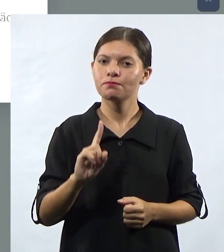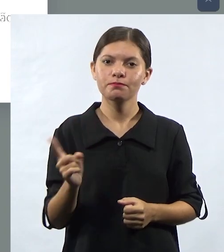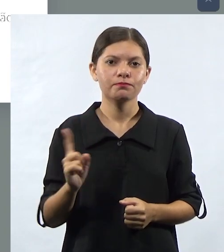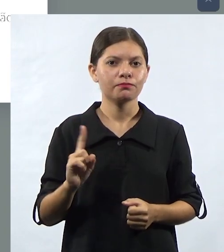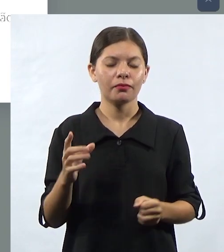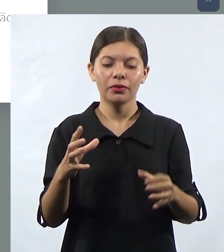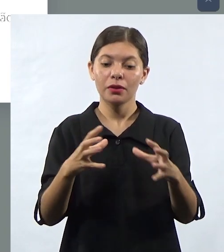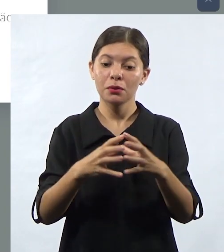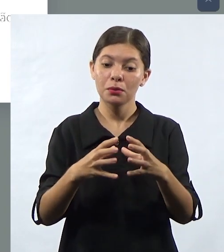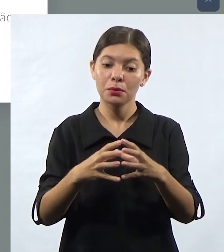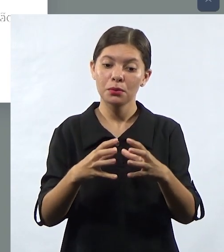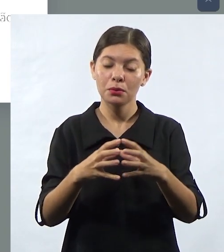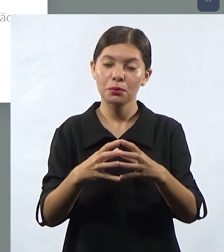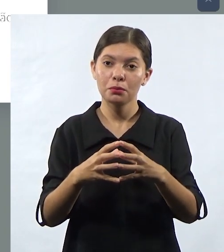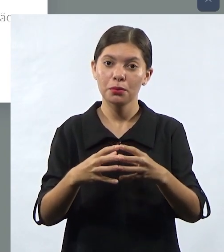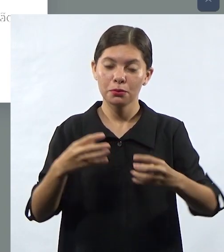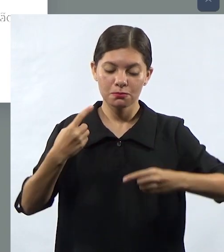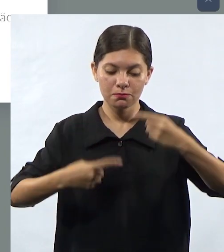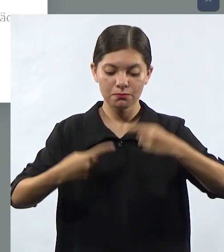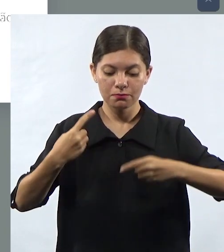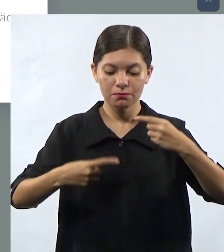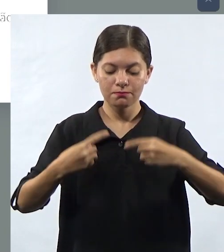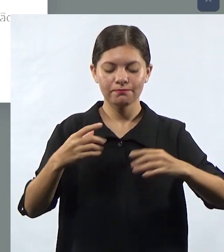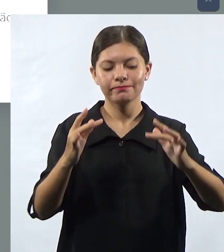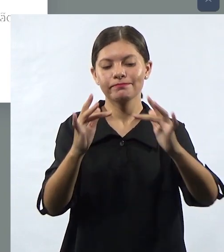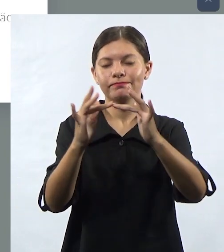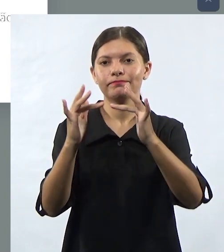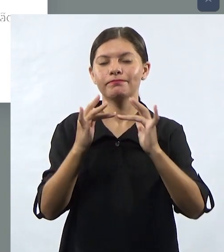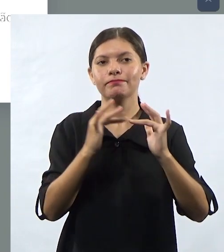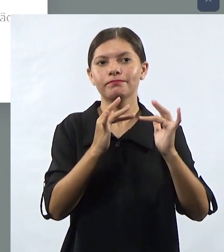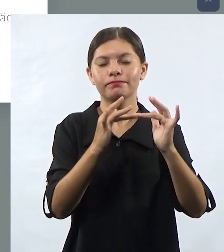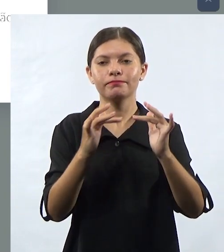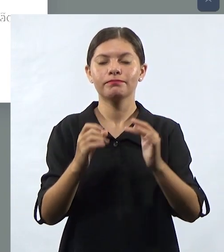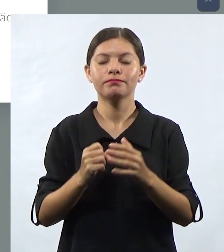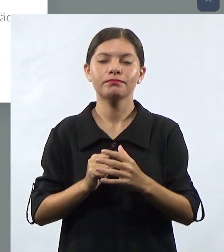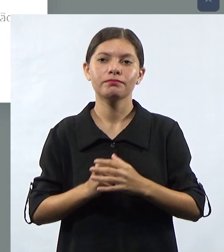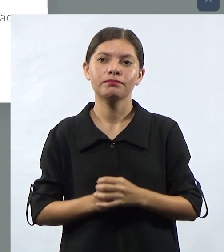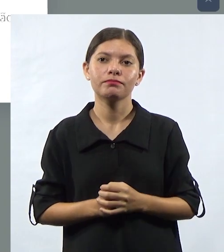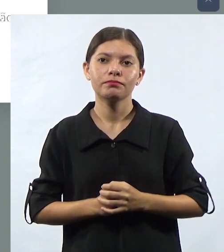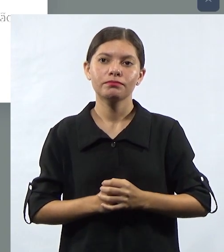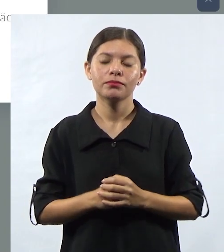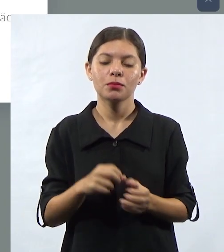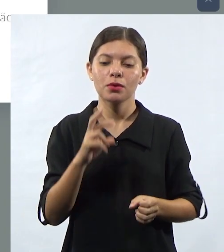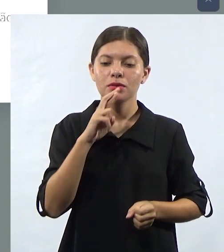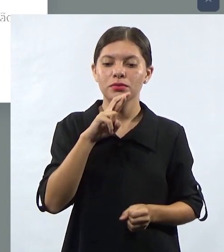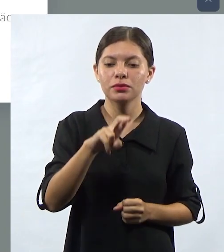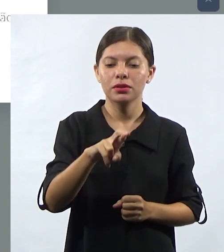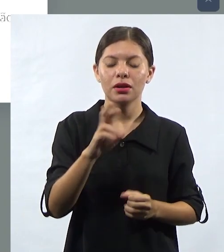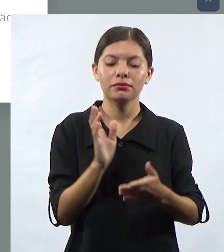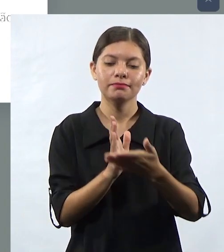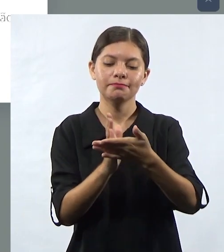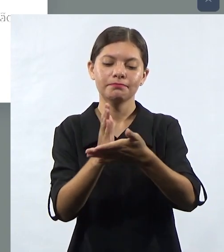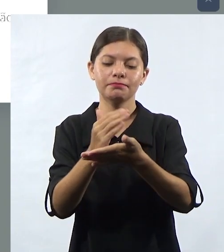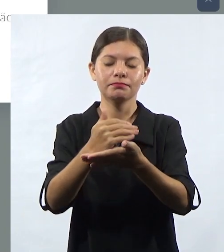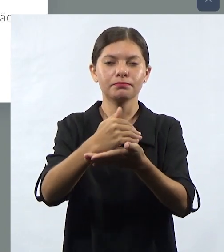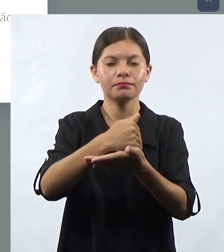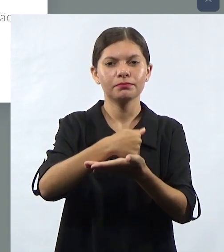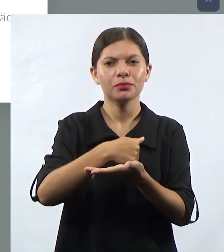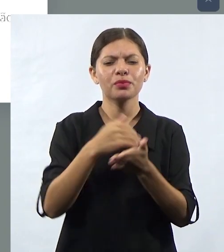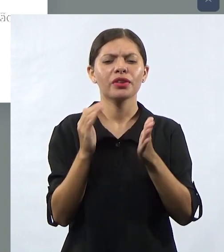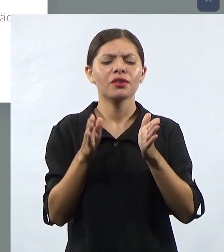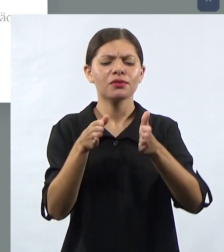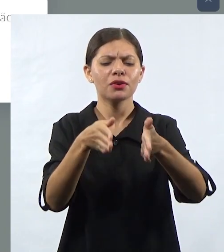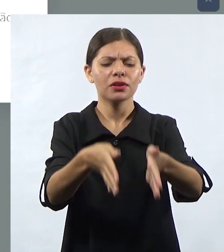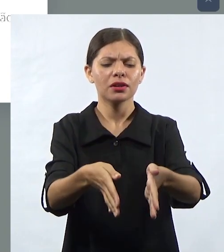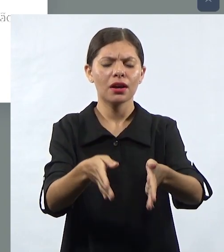e é o debate do grupo que gera o resultado da coleta de dados. E aí, por que ele é focal?